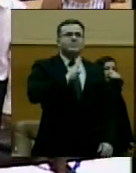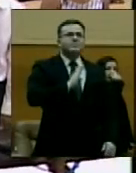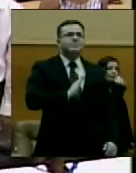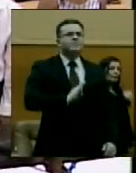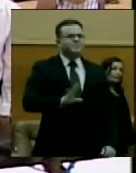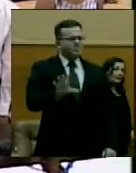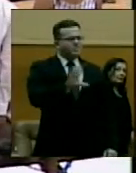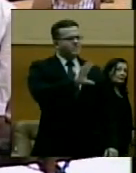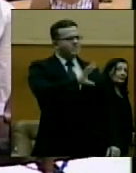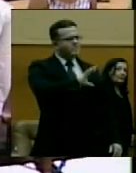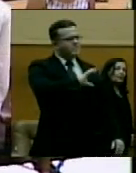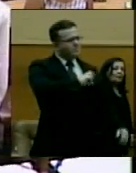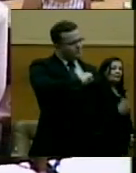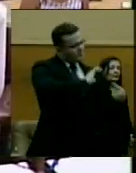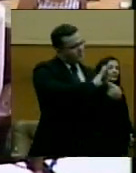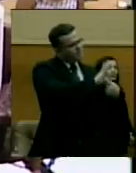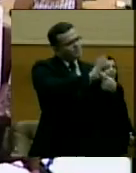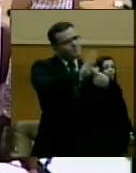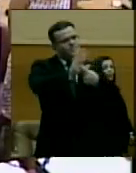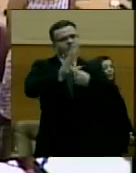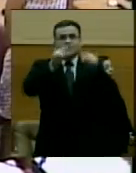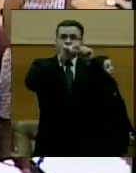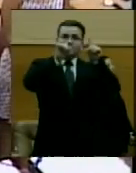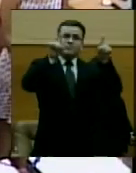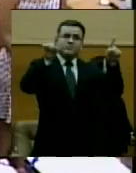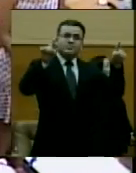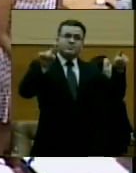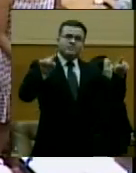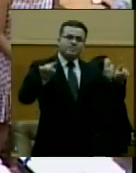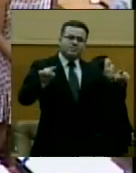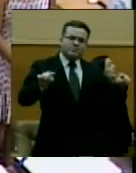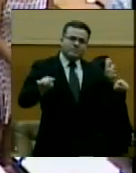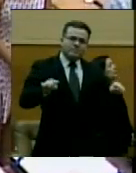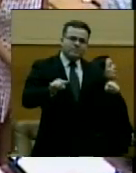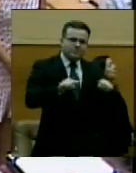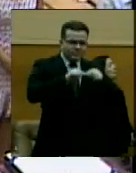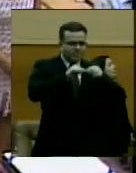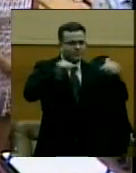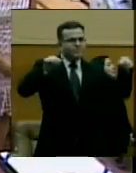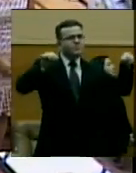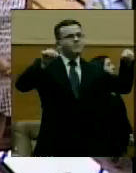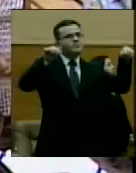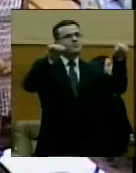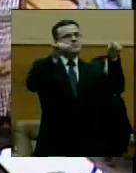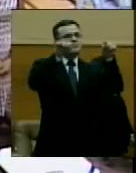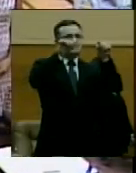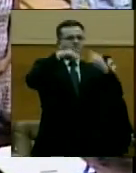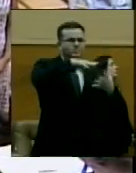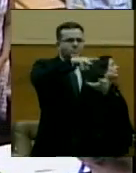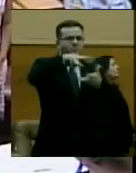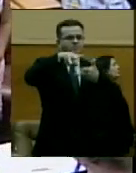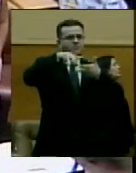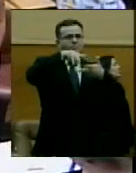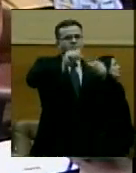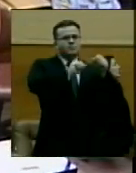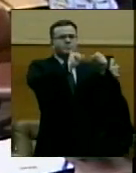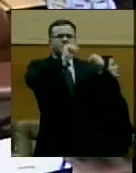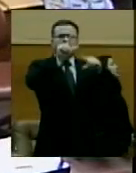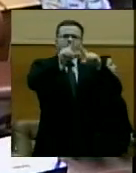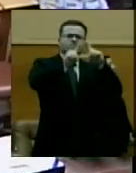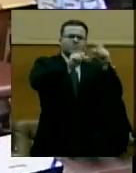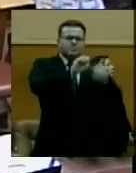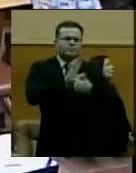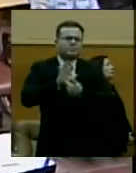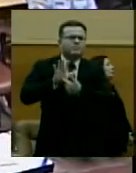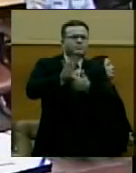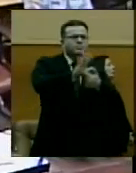de amor eterno, seja assim, por amarucas, sem fazer cenário.